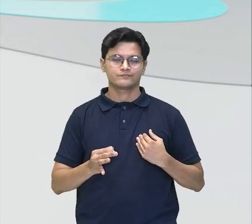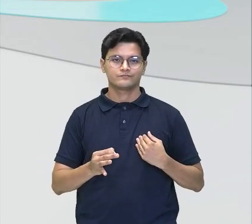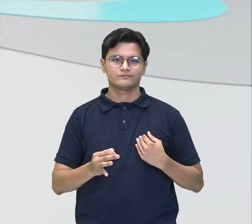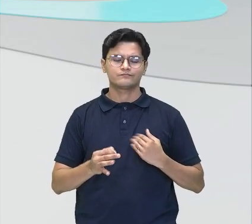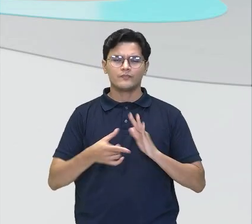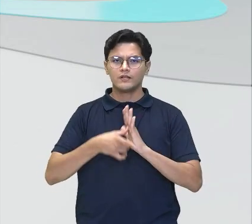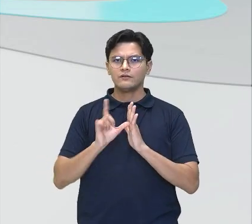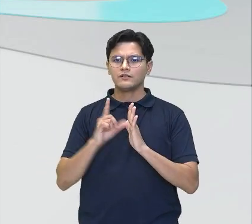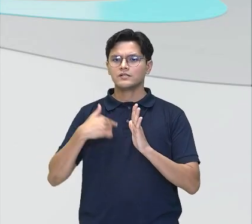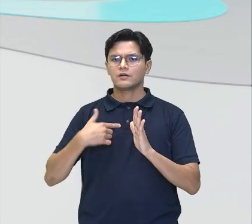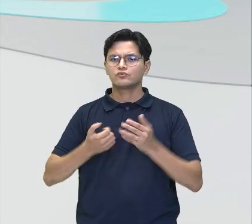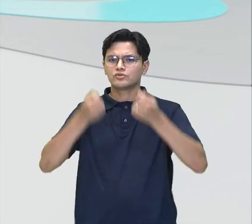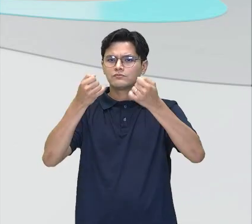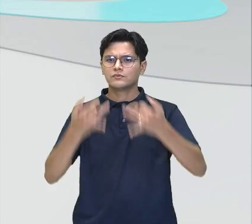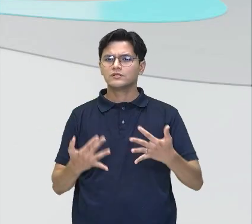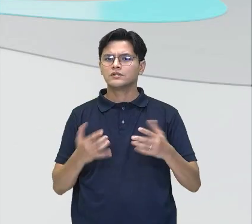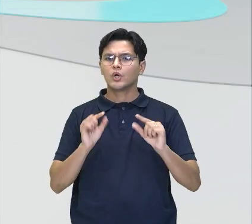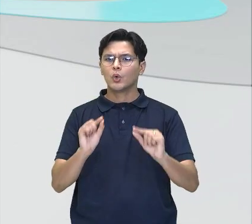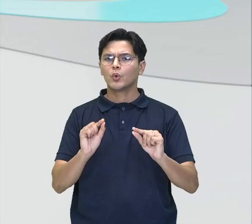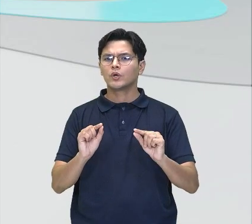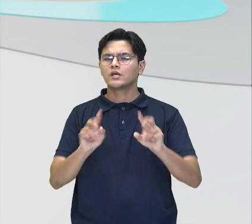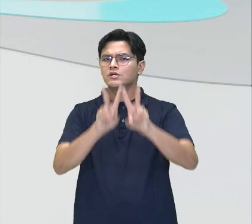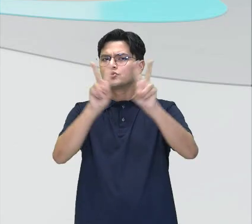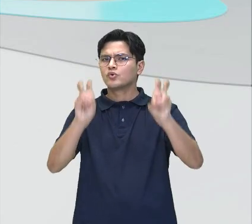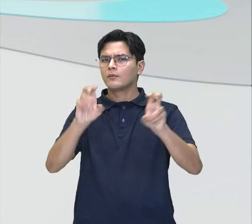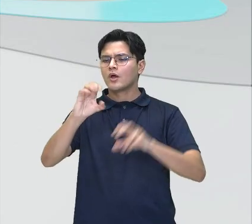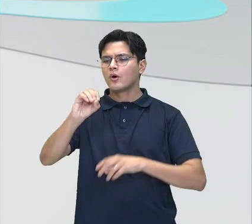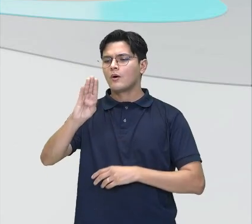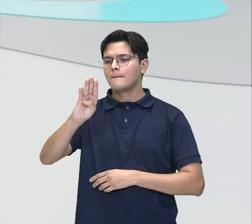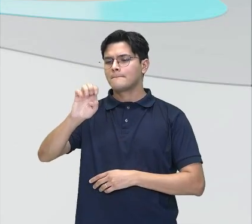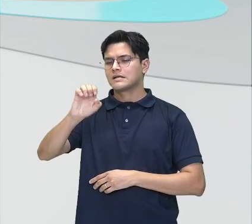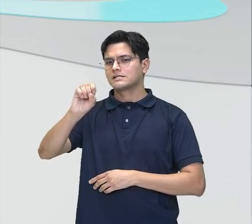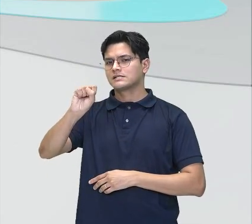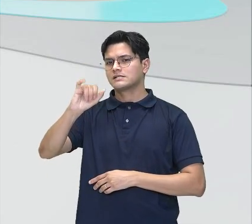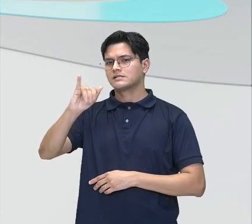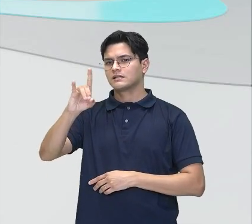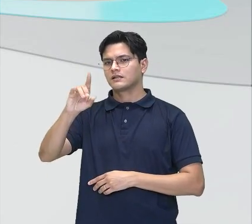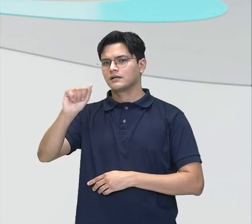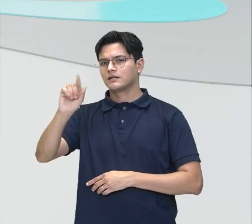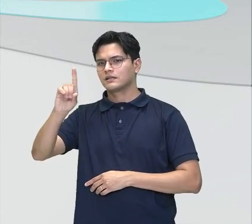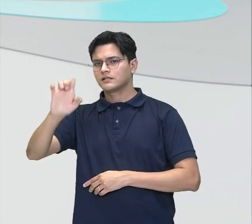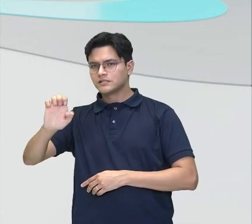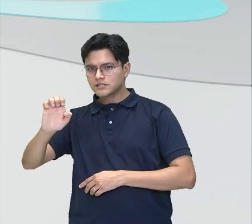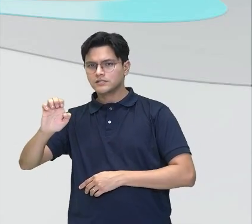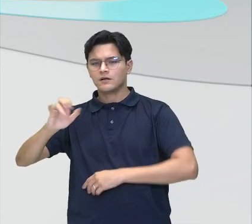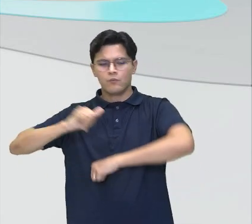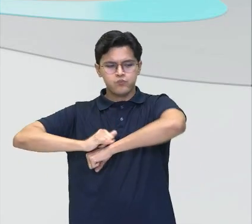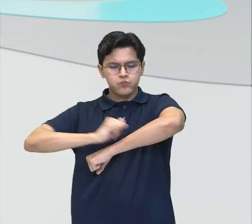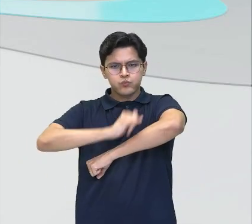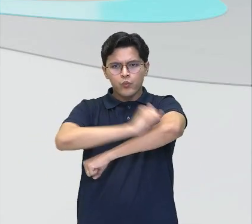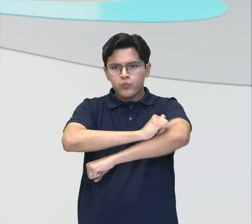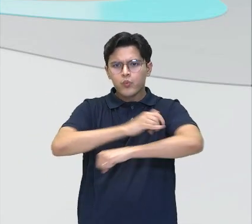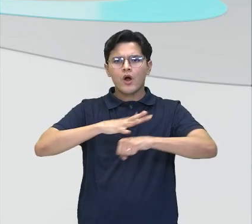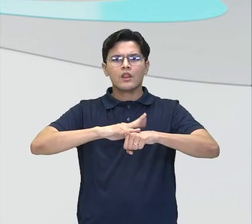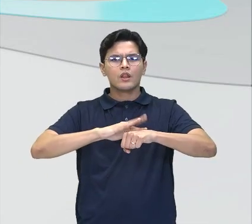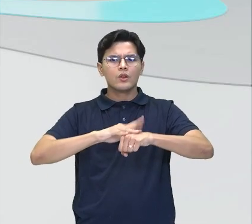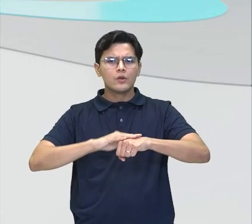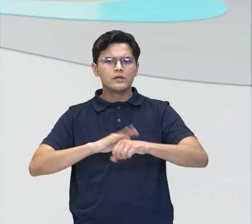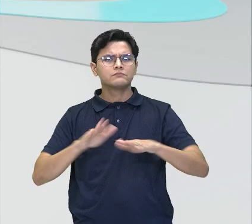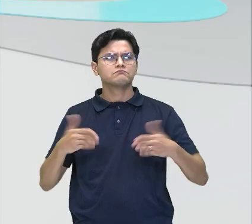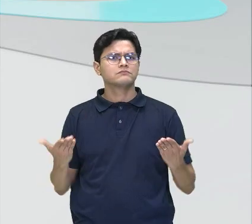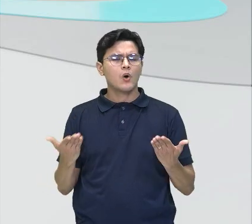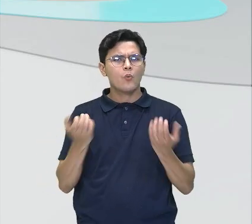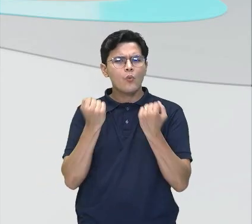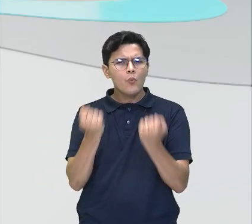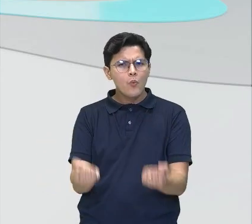sobre, quando a gente estava falando sobre obesidade, sobre a aceitação do corpo, né? Mas e aí, professor, qual é o peso ideal? Bom,